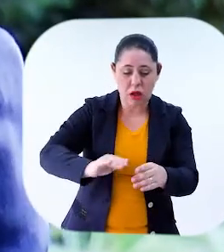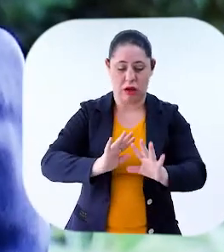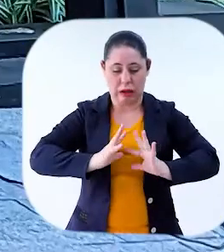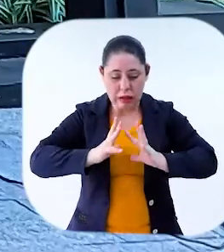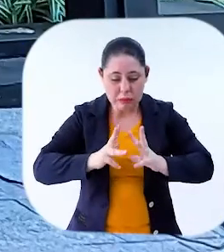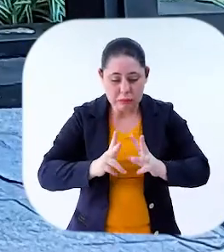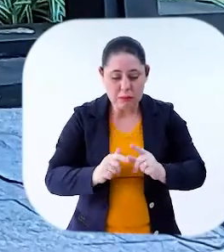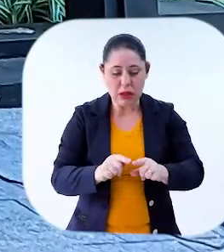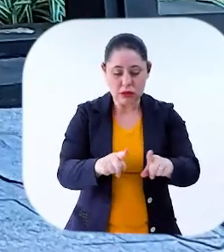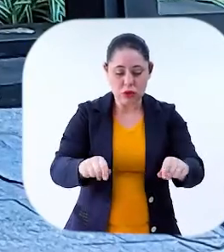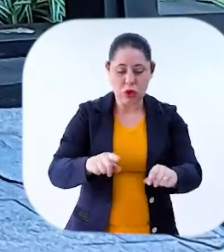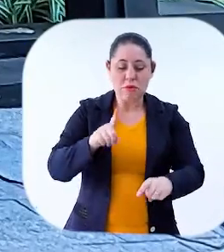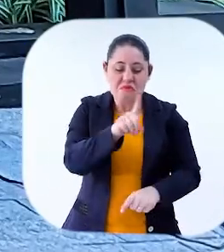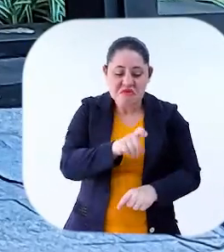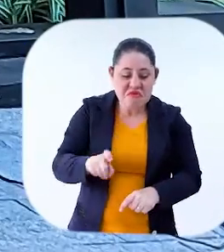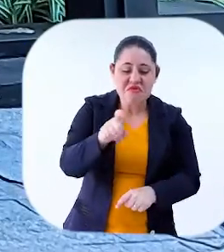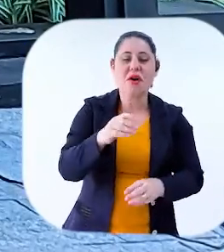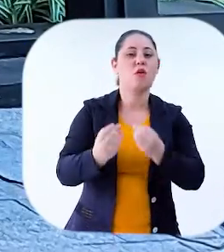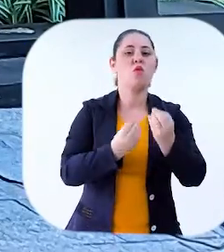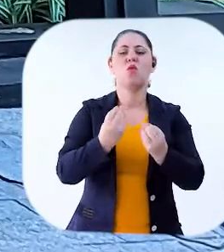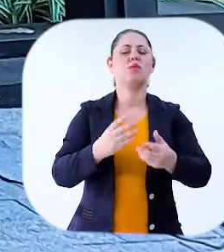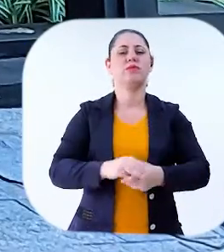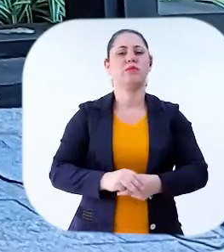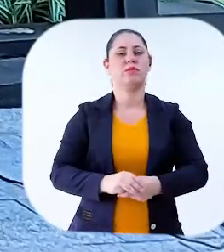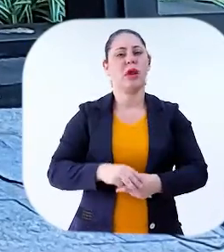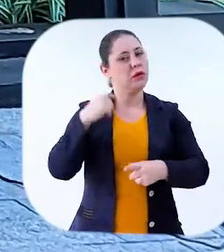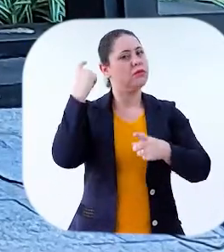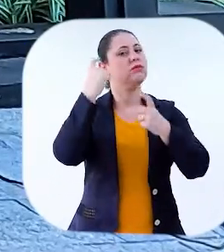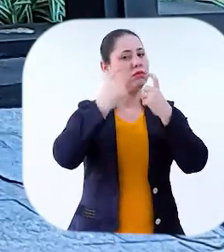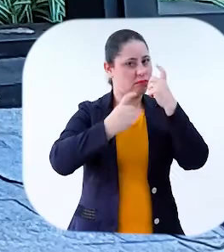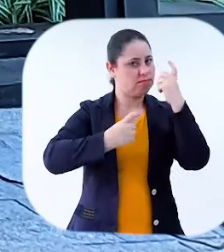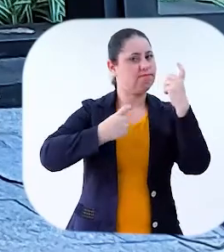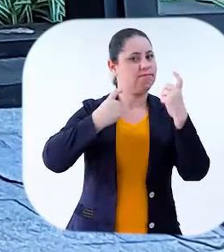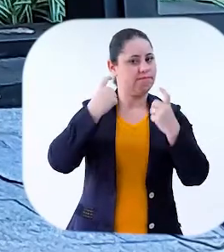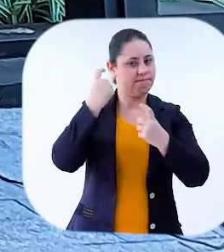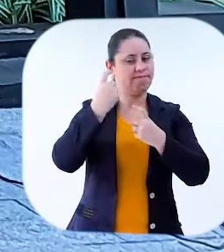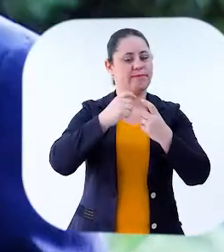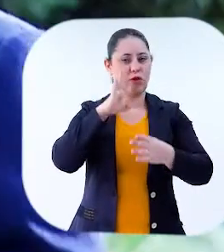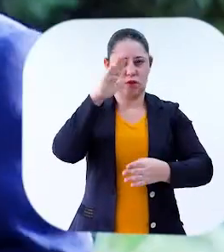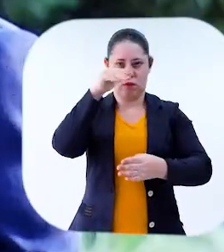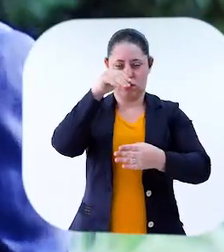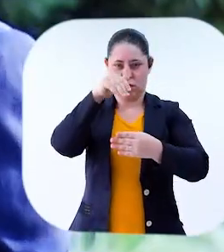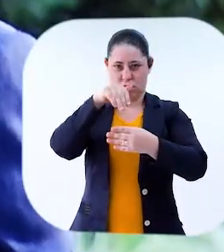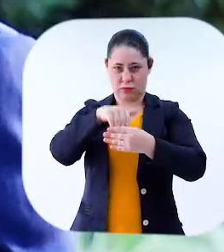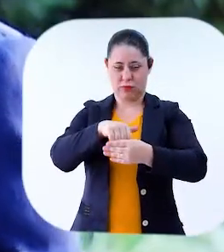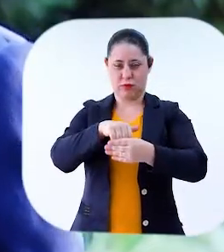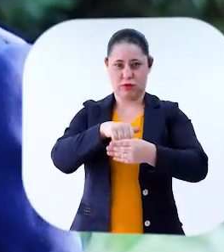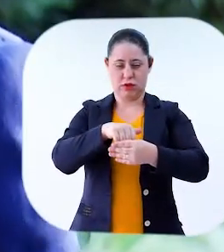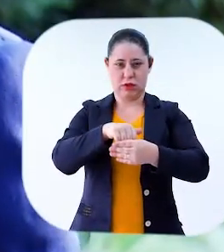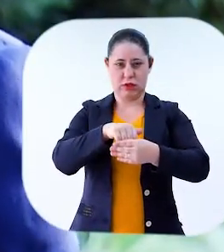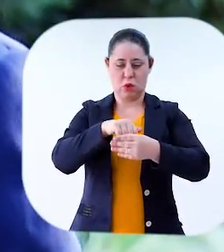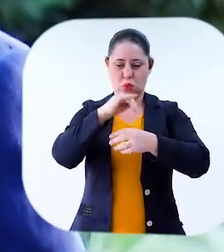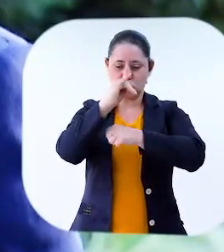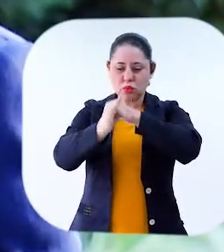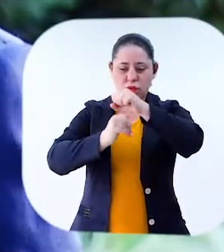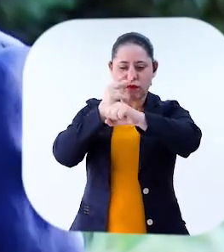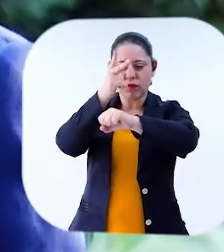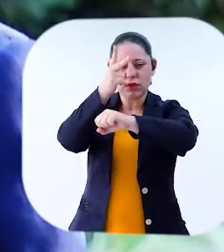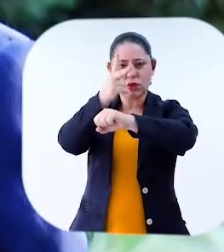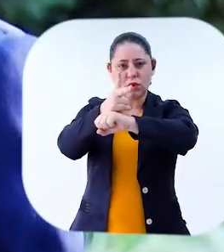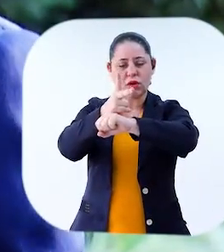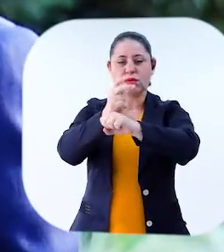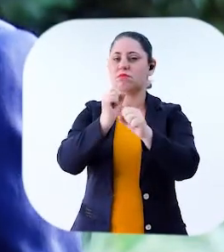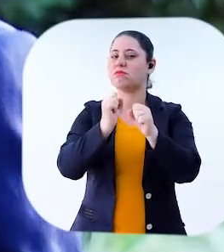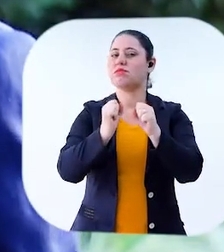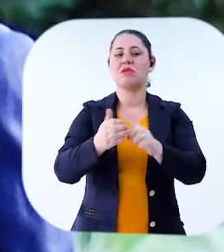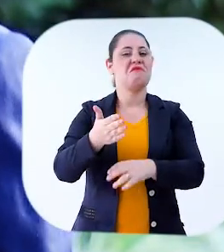paninho na urna, um álcool na urna, porque... sprayzinho, né? sprayzinho, então quer dizer... Essas preocupações, com esse voto de forma virtual,